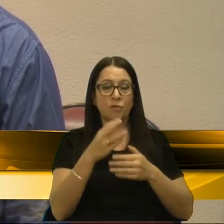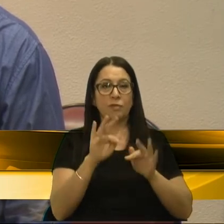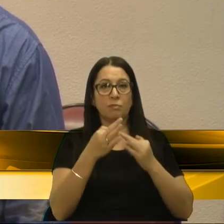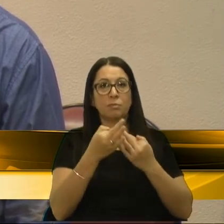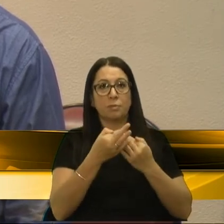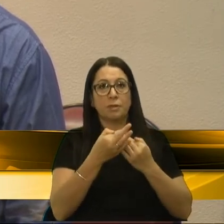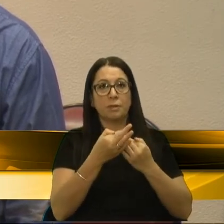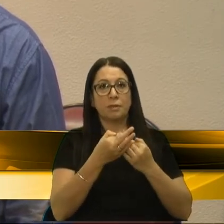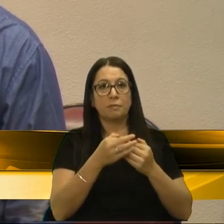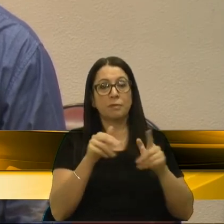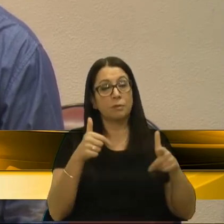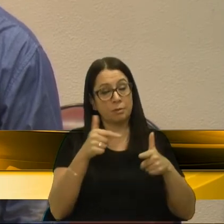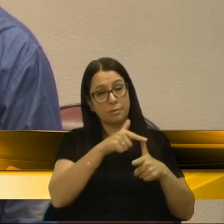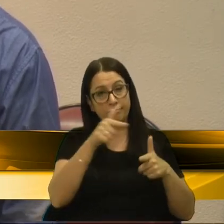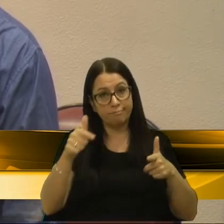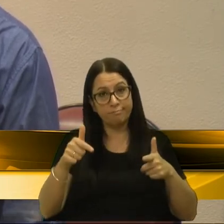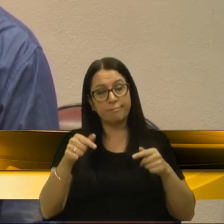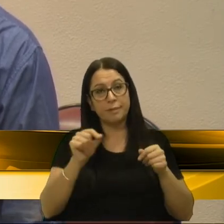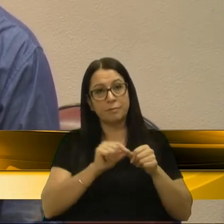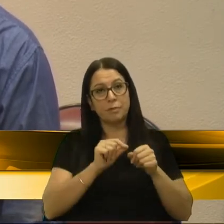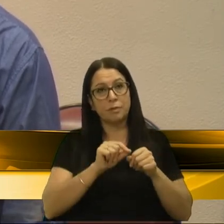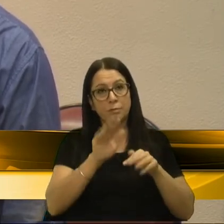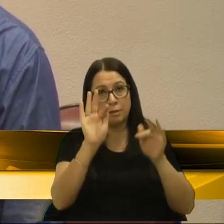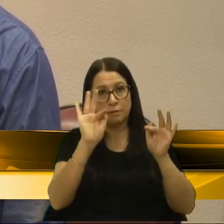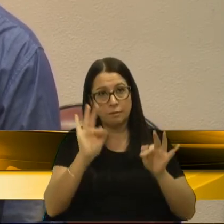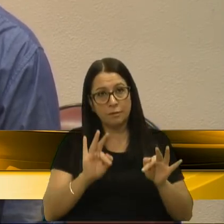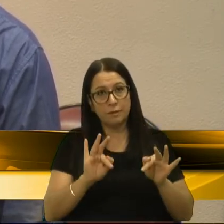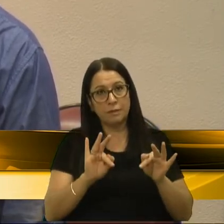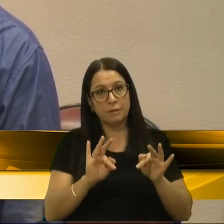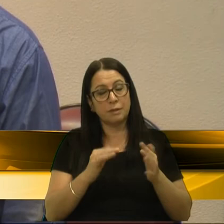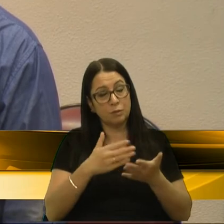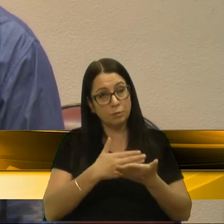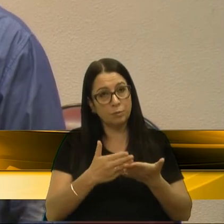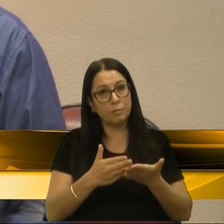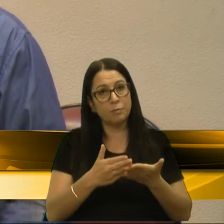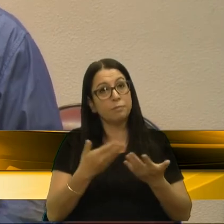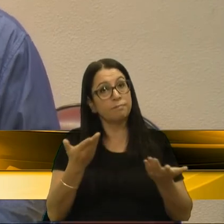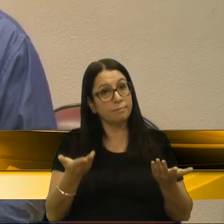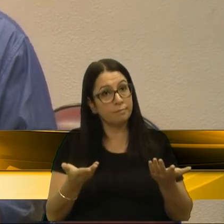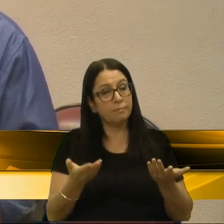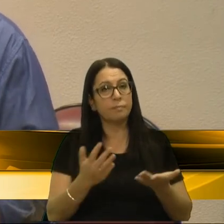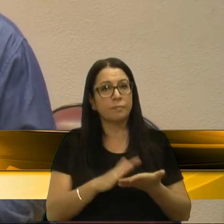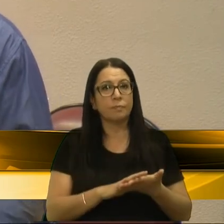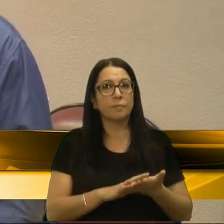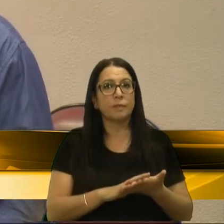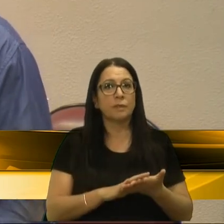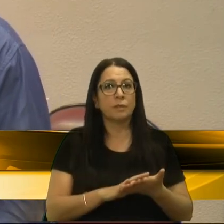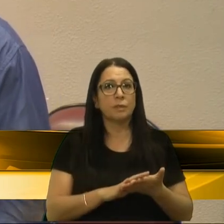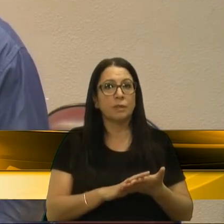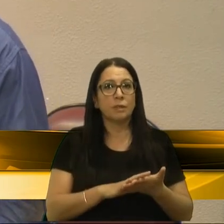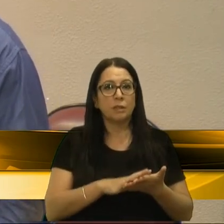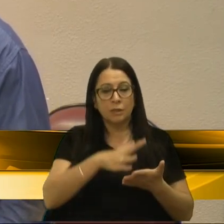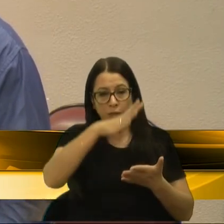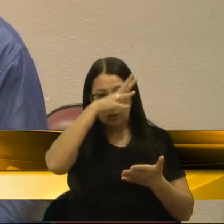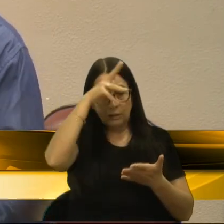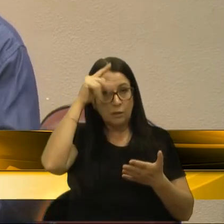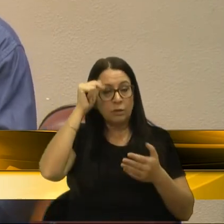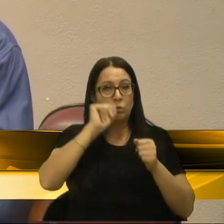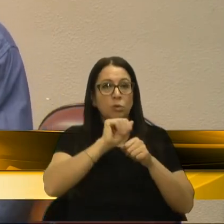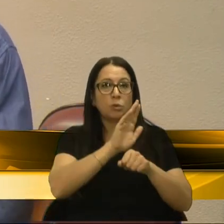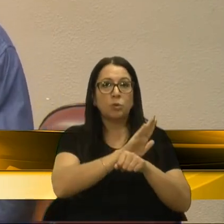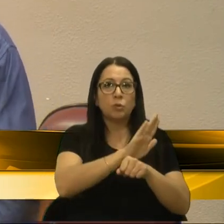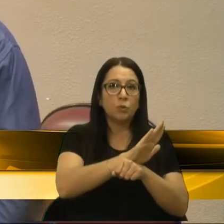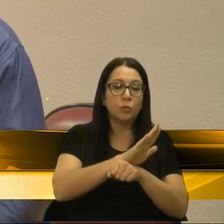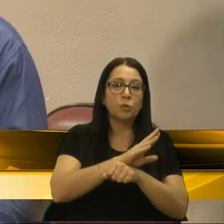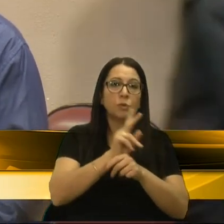8 novas famílias vão ser empregadas e vão estar muito mais felizes a partir de agora. Então, quanto a gente no poder público estiver ajudando